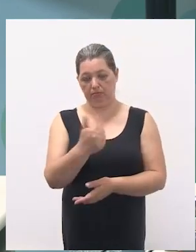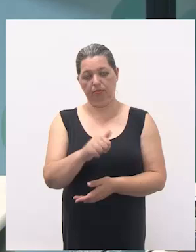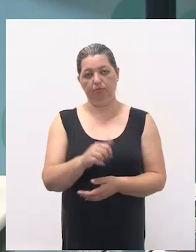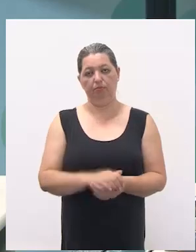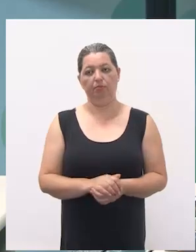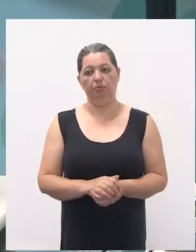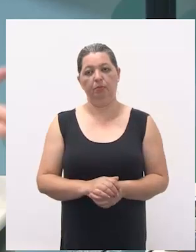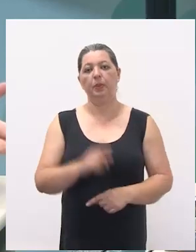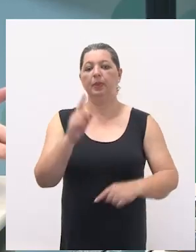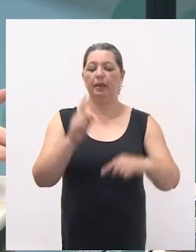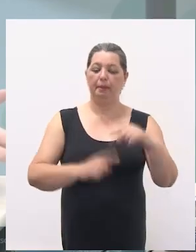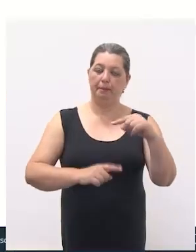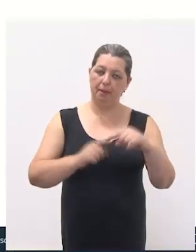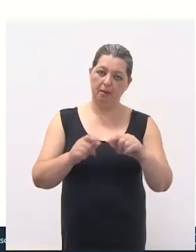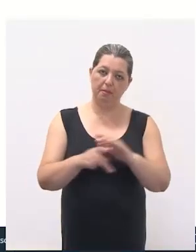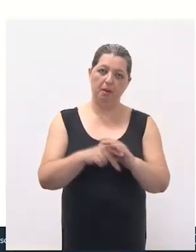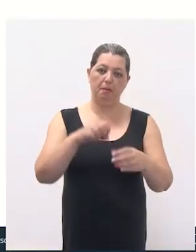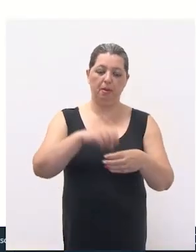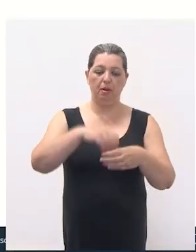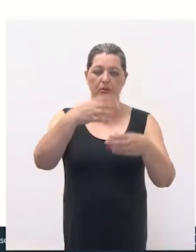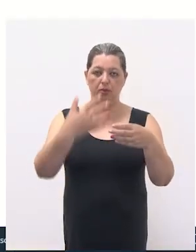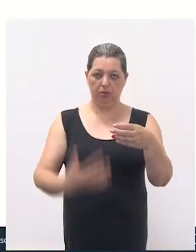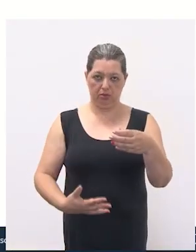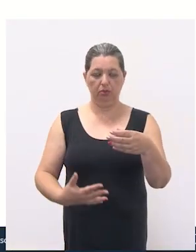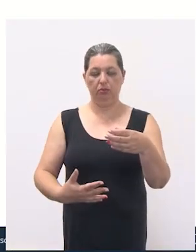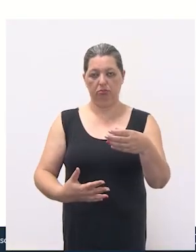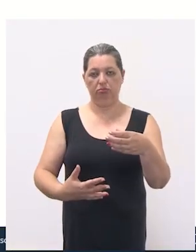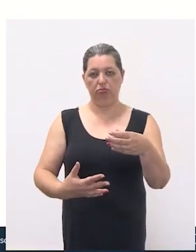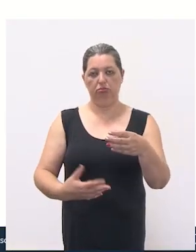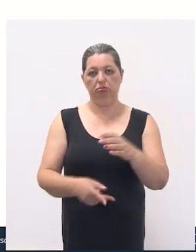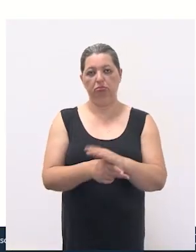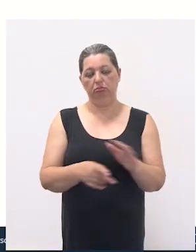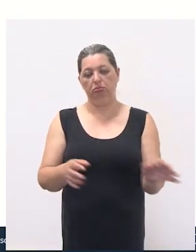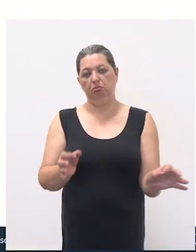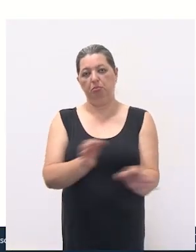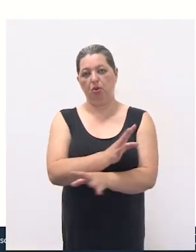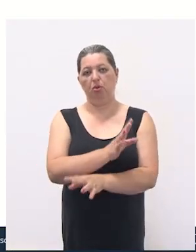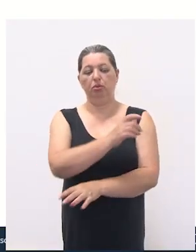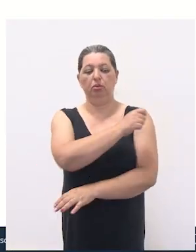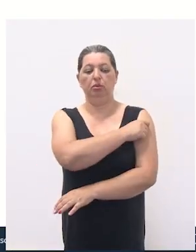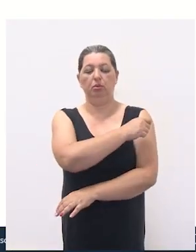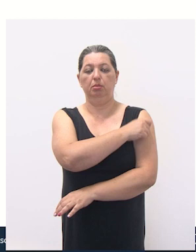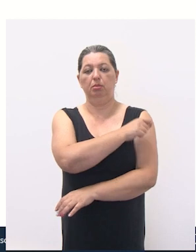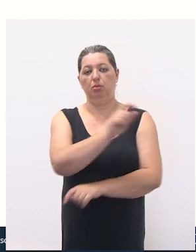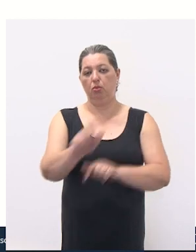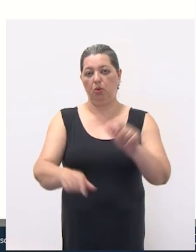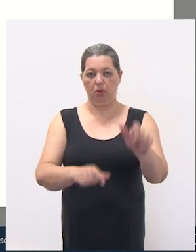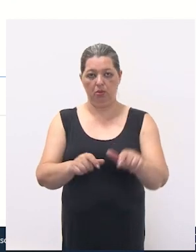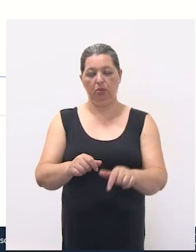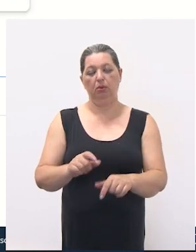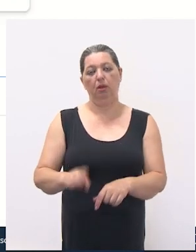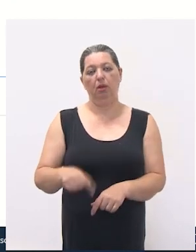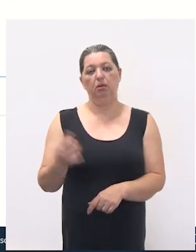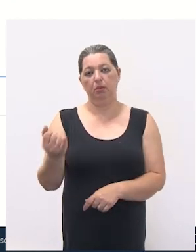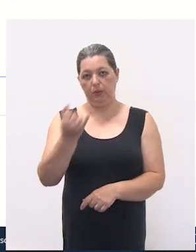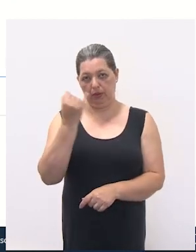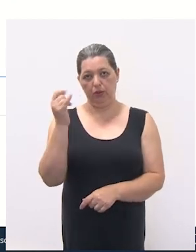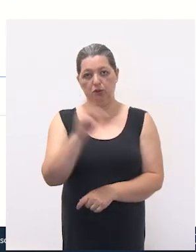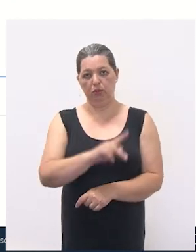avaliar e material é o conteúdo que você quer entregar ao aluno. Isso é bacana com que o professor divida também.